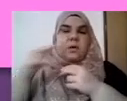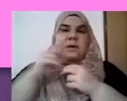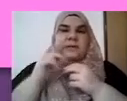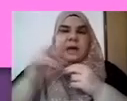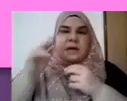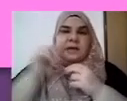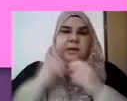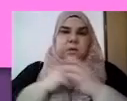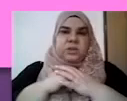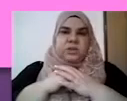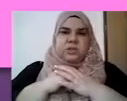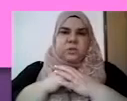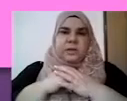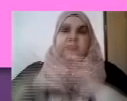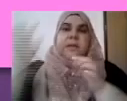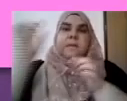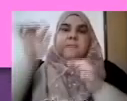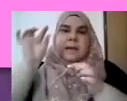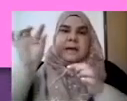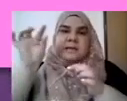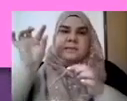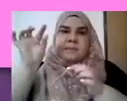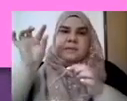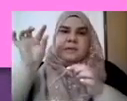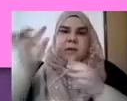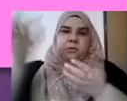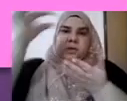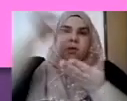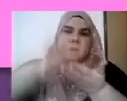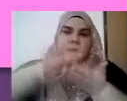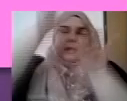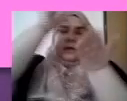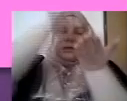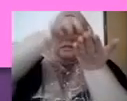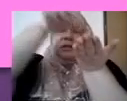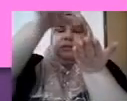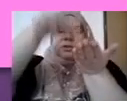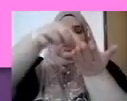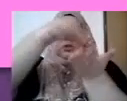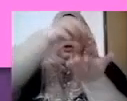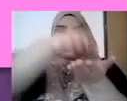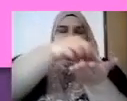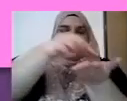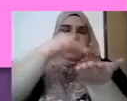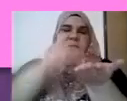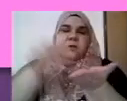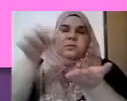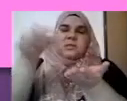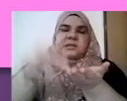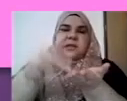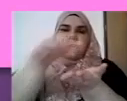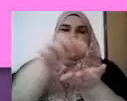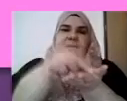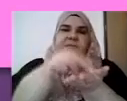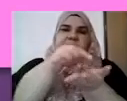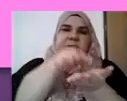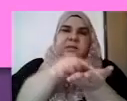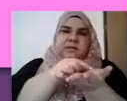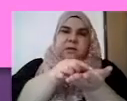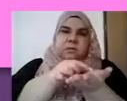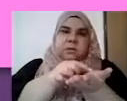vocês recortarem aí com a tesoura, pegar esse pentágono e ir colocando em cima de todos os pentágonos que estão